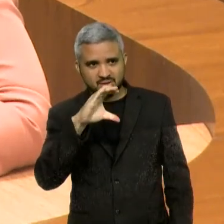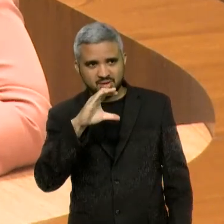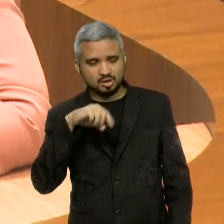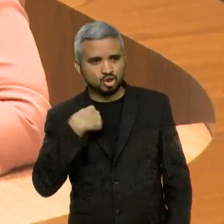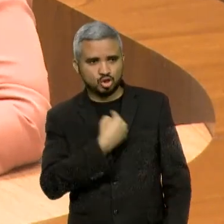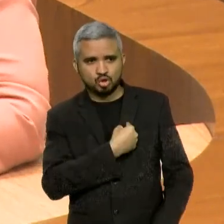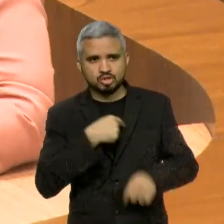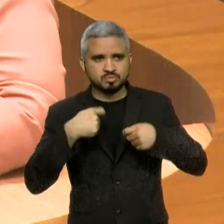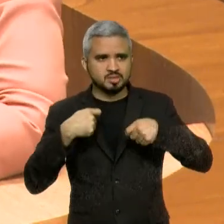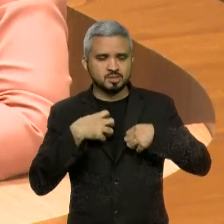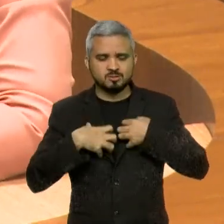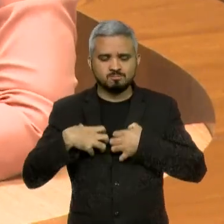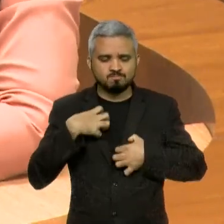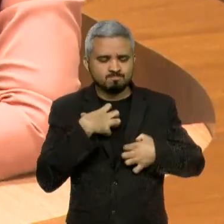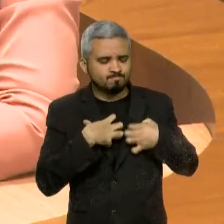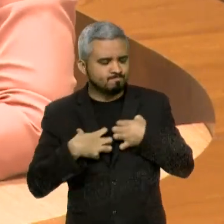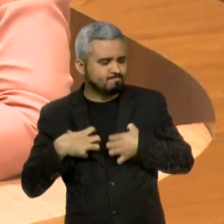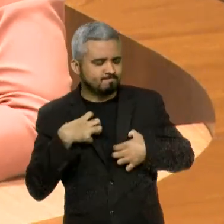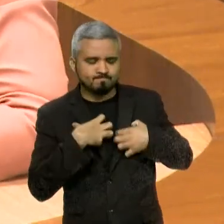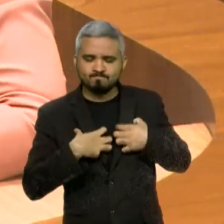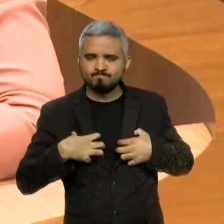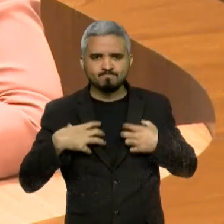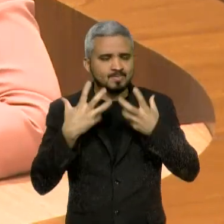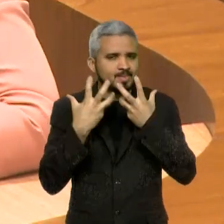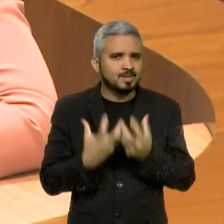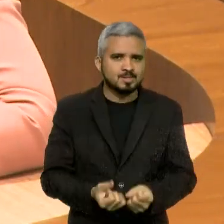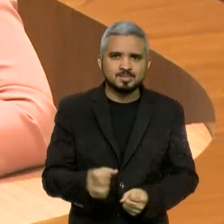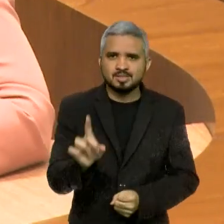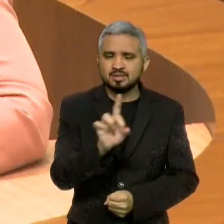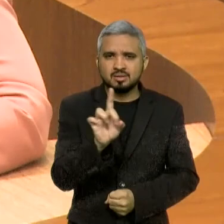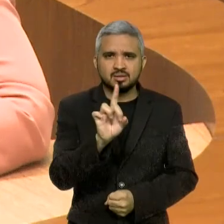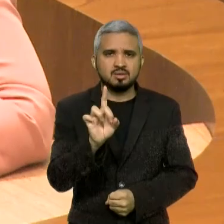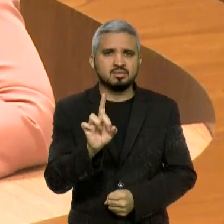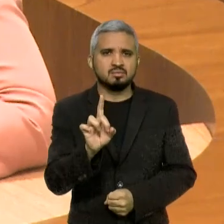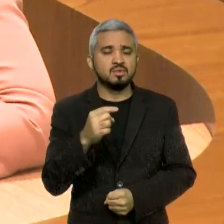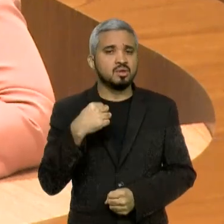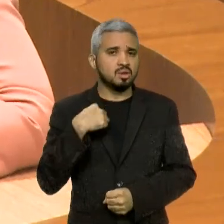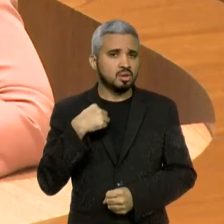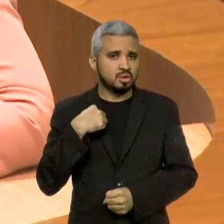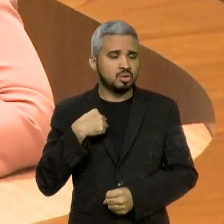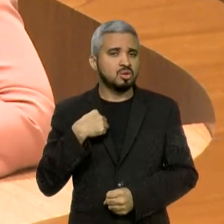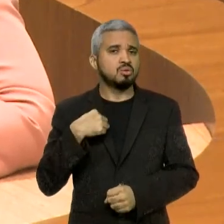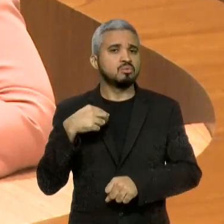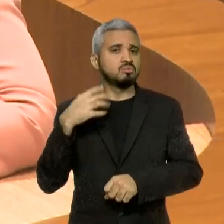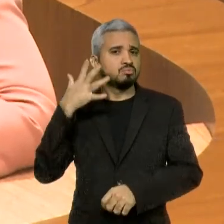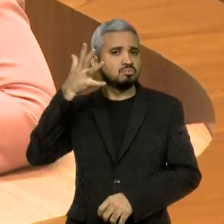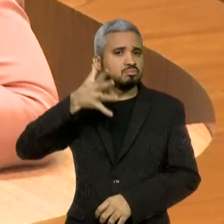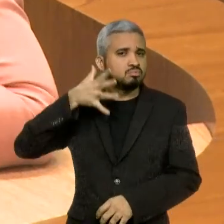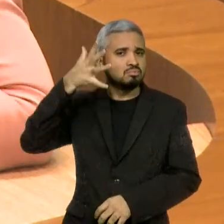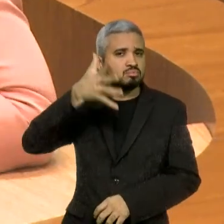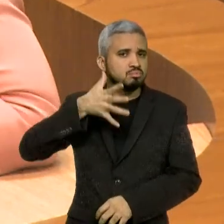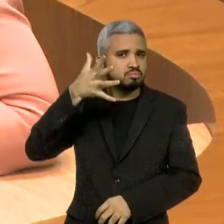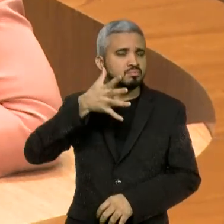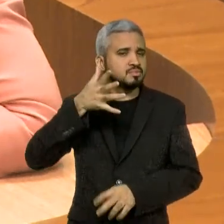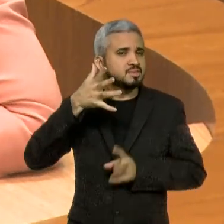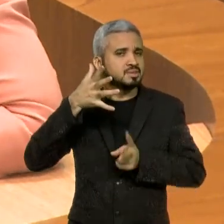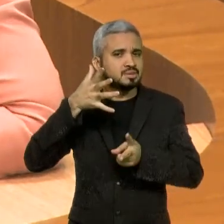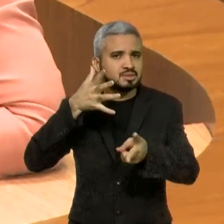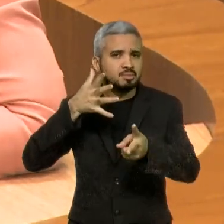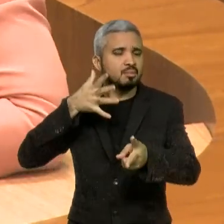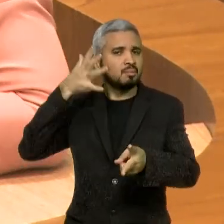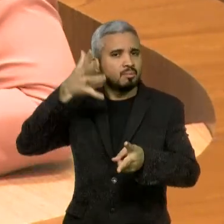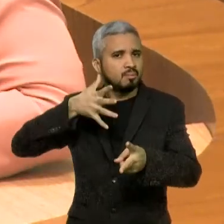e eu venho falando simplesmente discurso que eu sou uma defensora do Arnaldo do